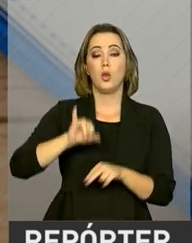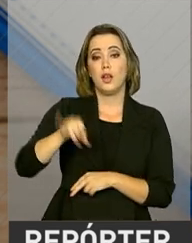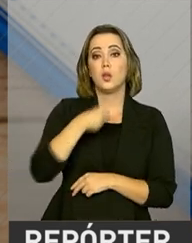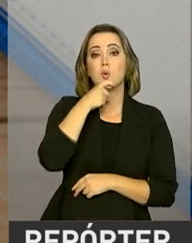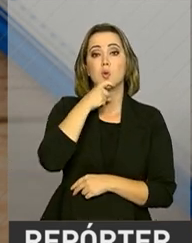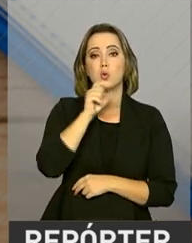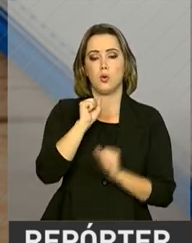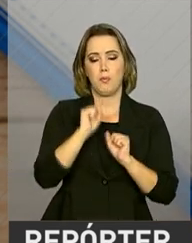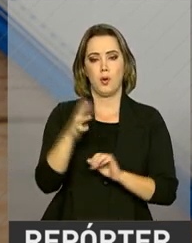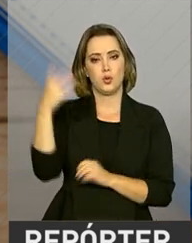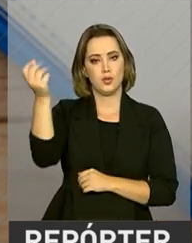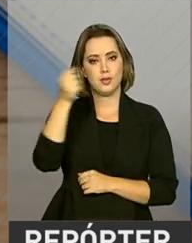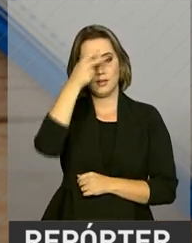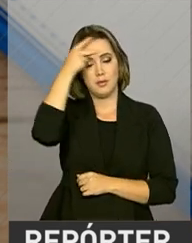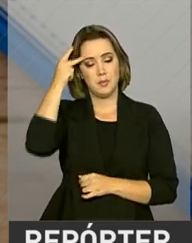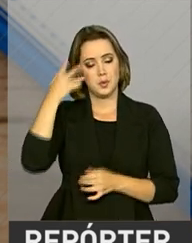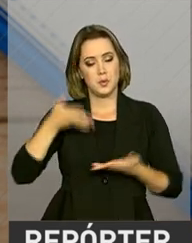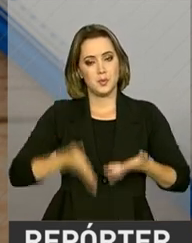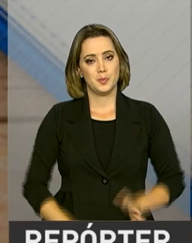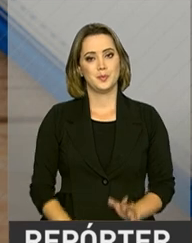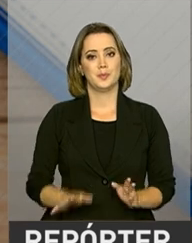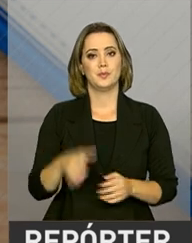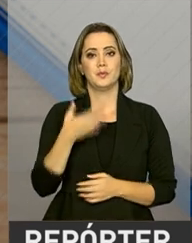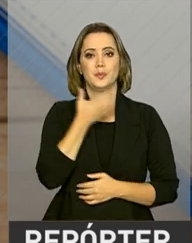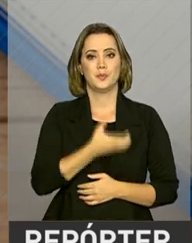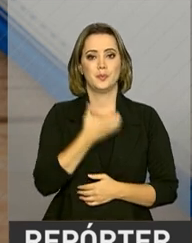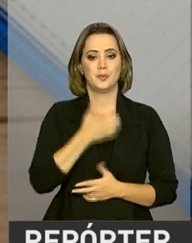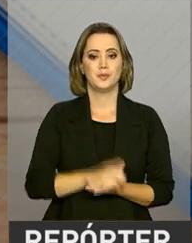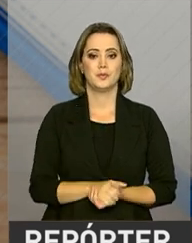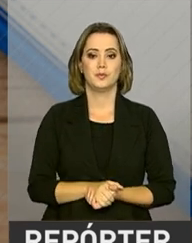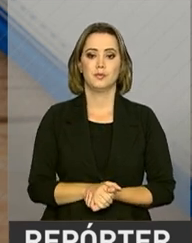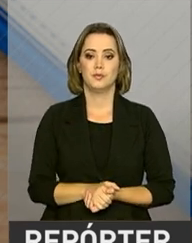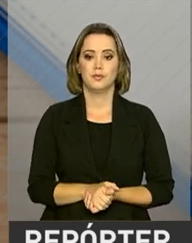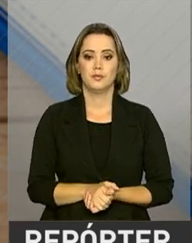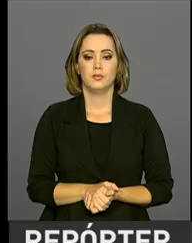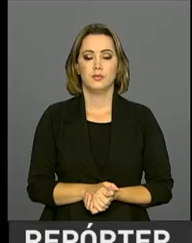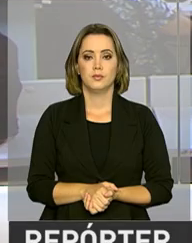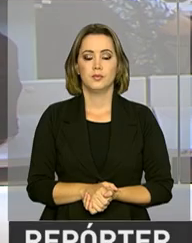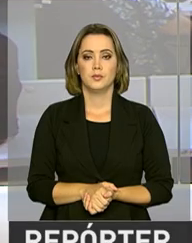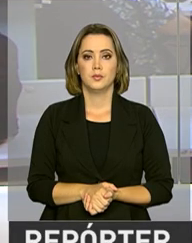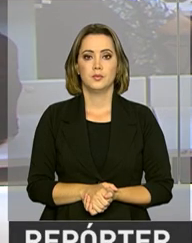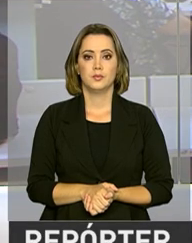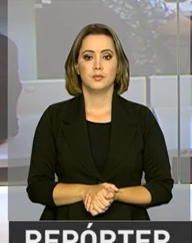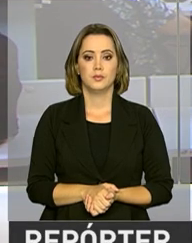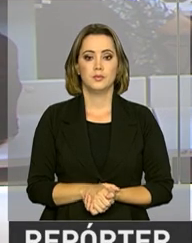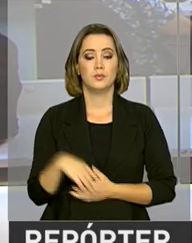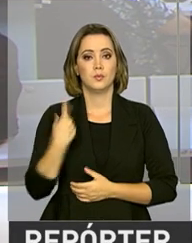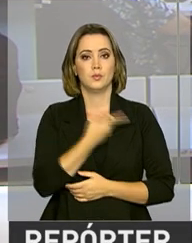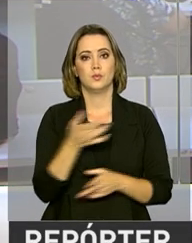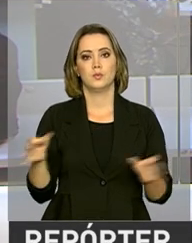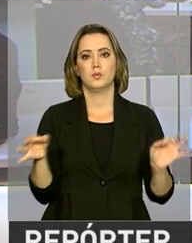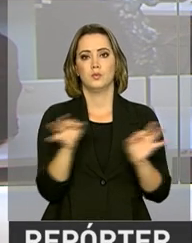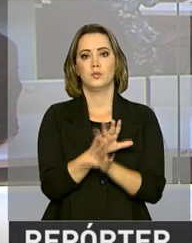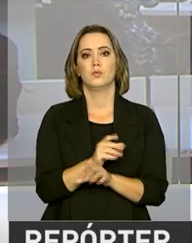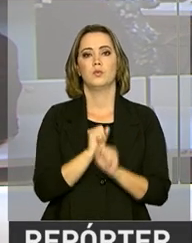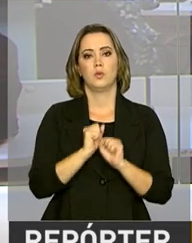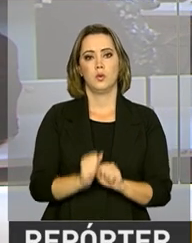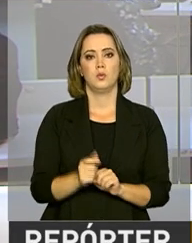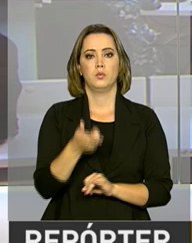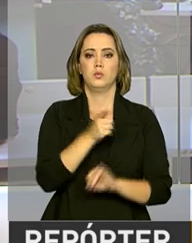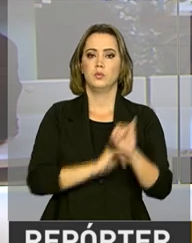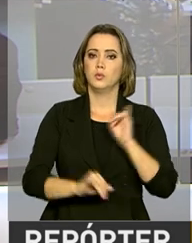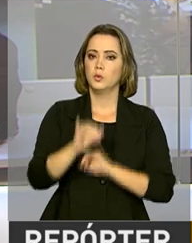fazer o saque os aniversariantes do mês de dezembro nós ficamos por aqui podemos